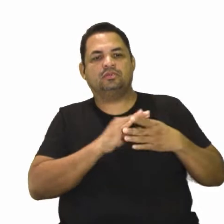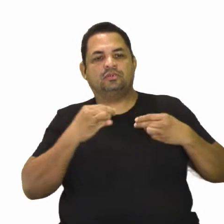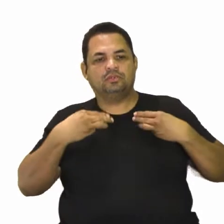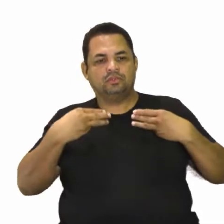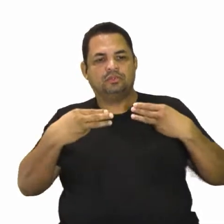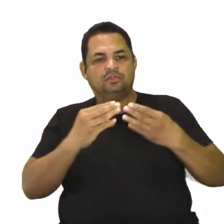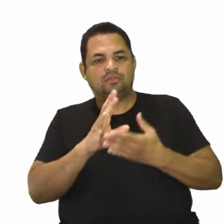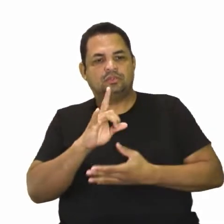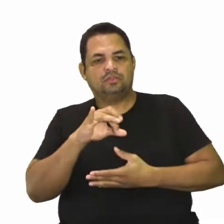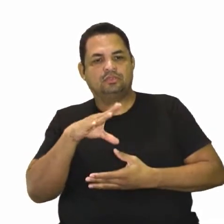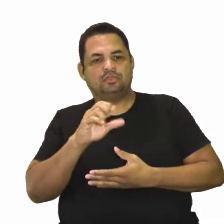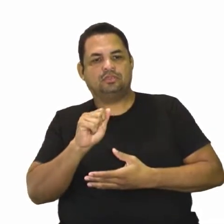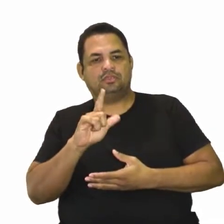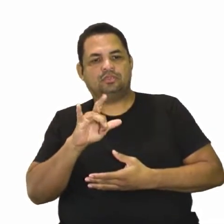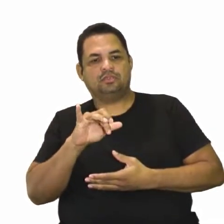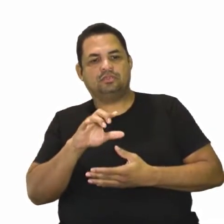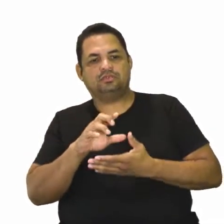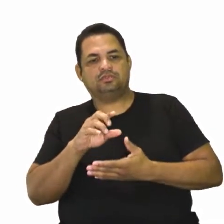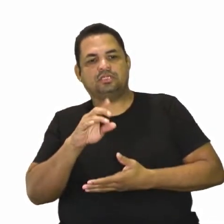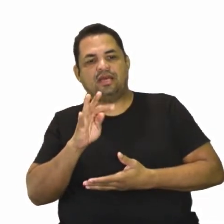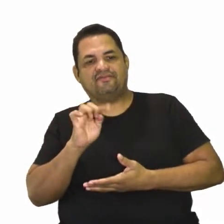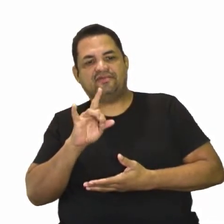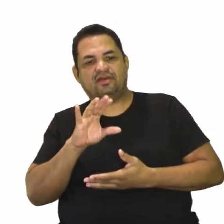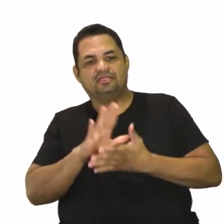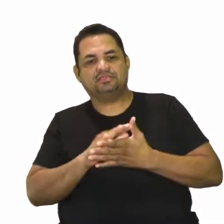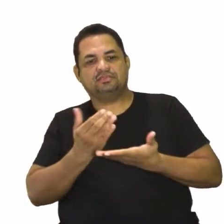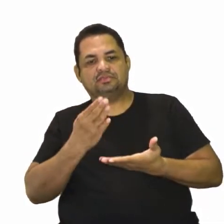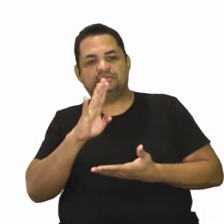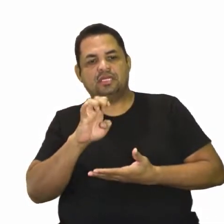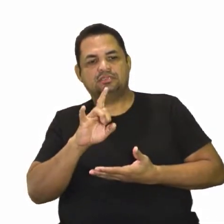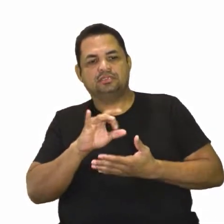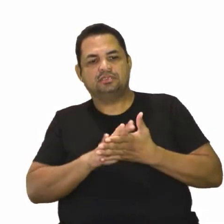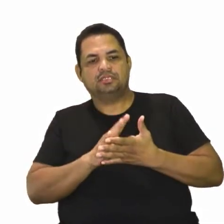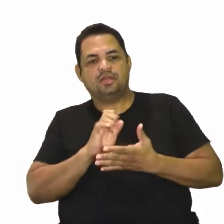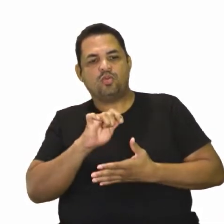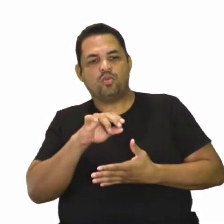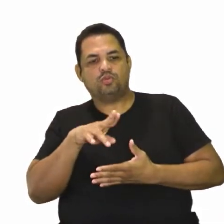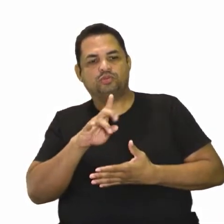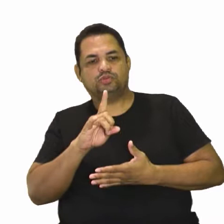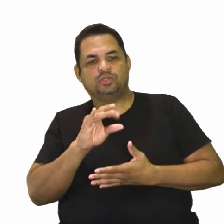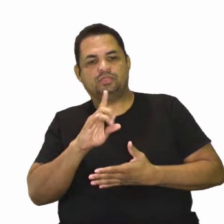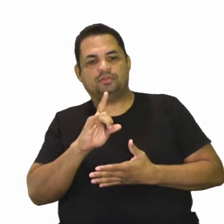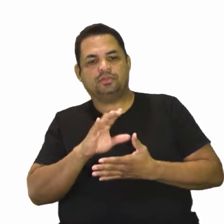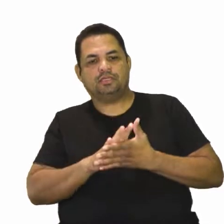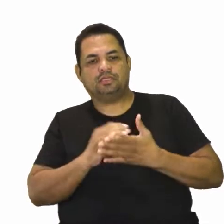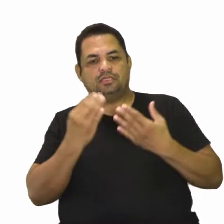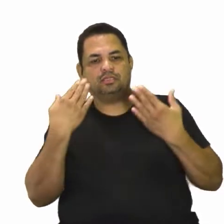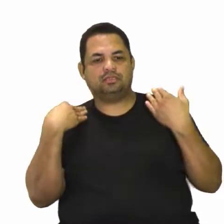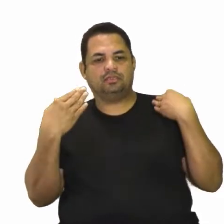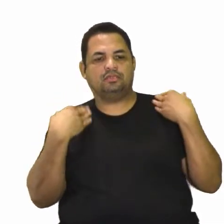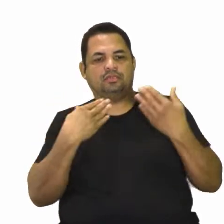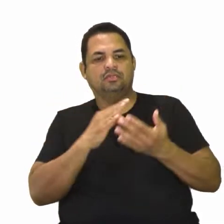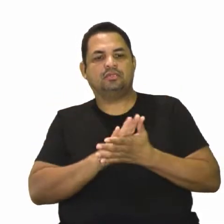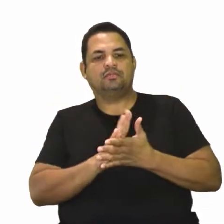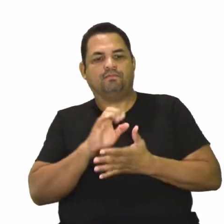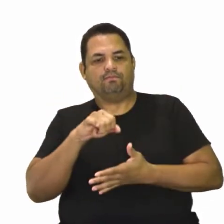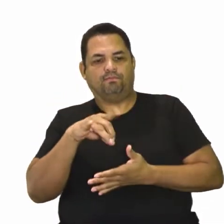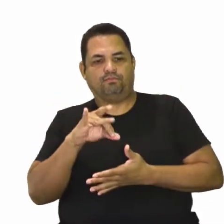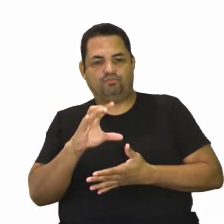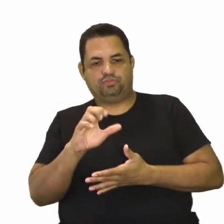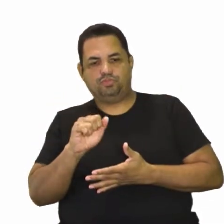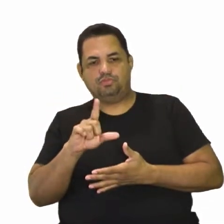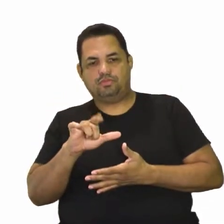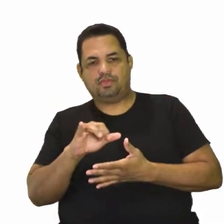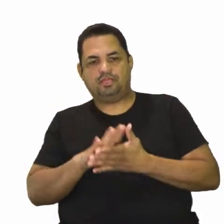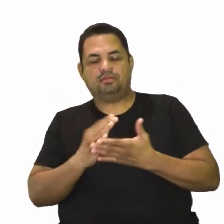ministros Aurélio de Lira Travares, que era do Exército, o Augusto Rademacher, que era da Marinha, e o Márcio de Souza Melo, que era da